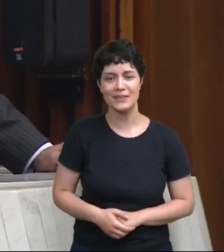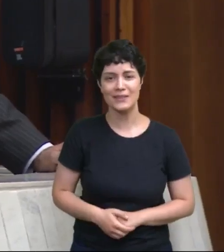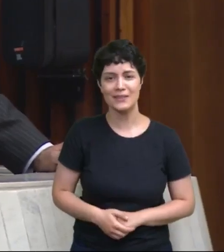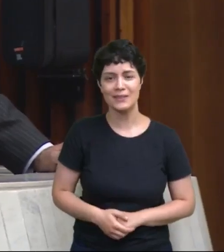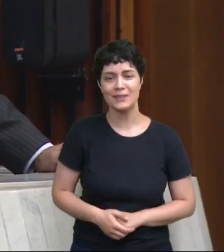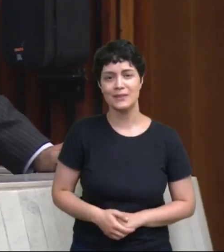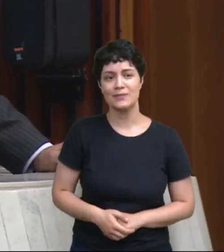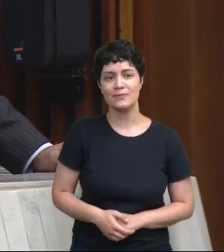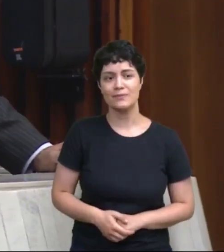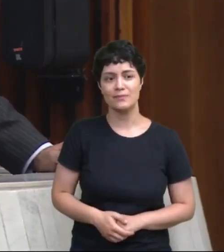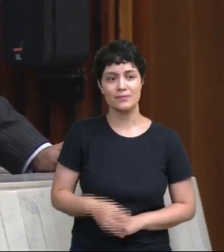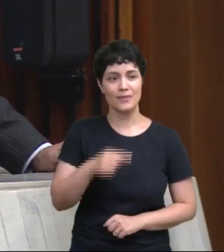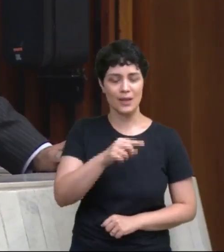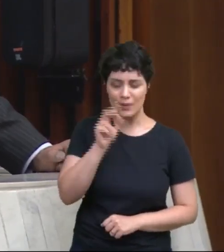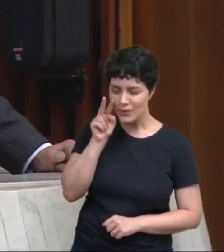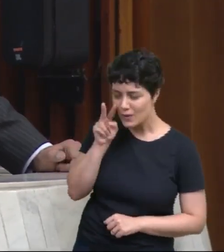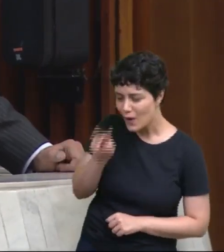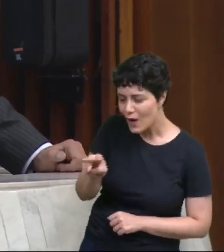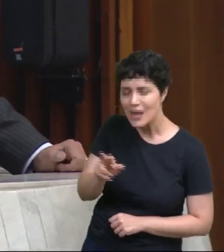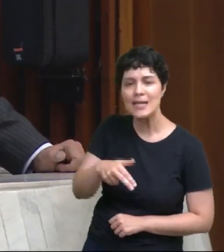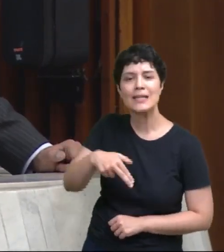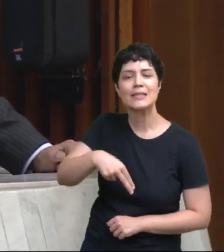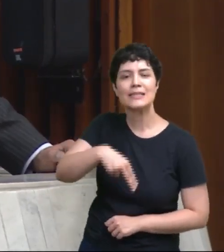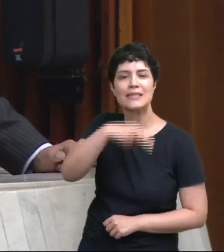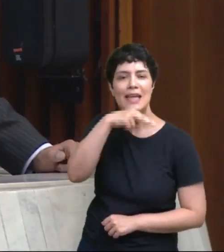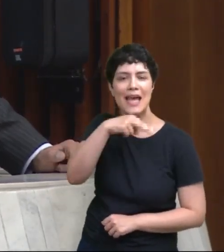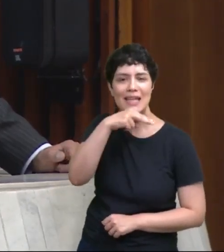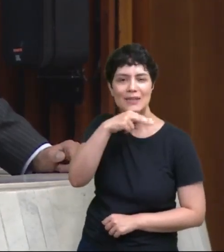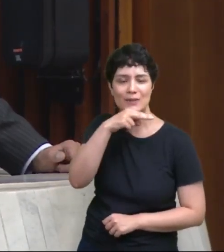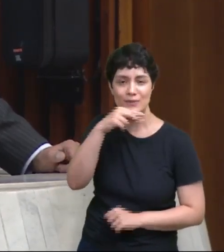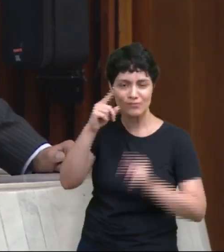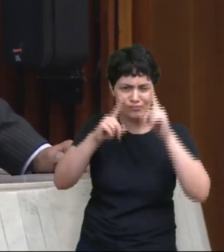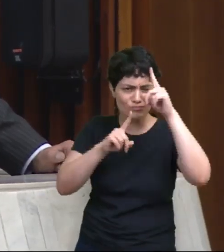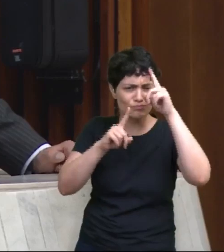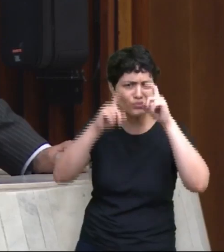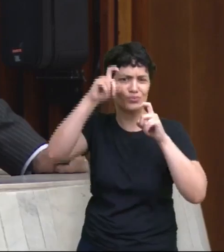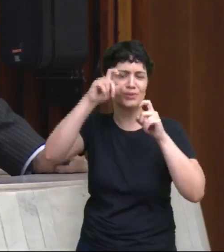que quando olha para os netos, muda a sua feição,